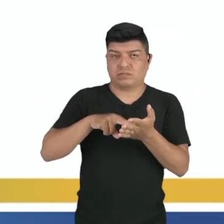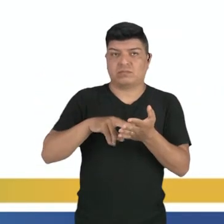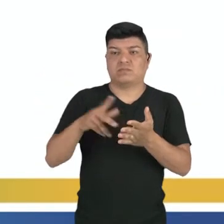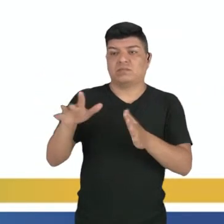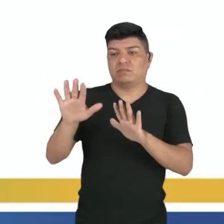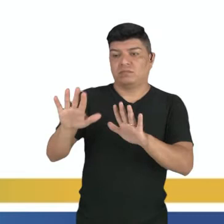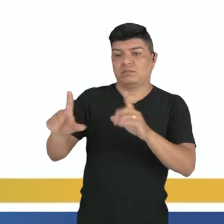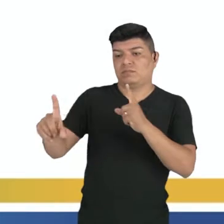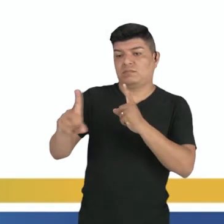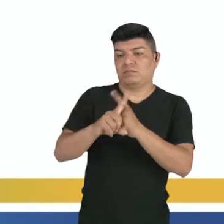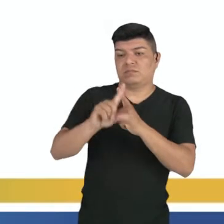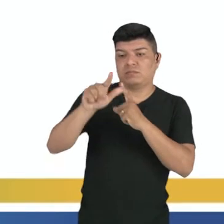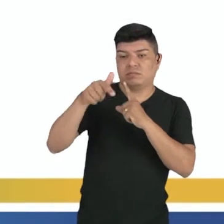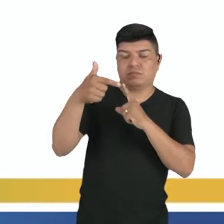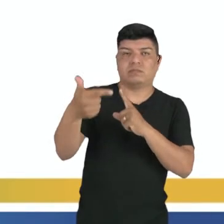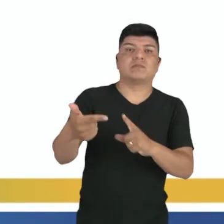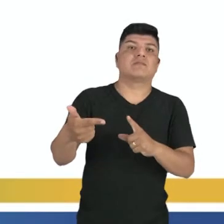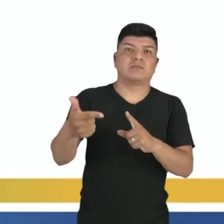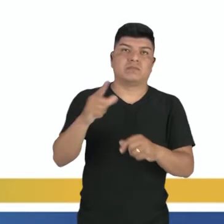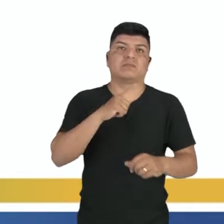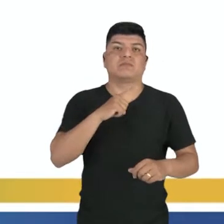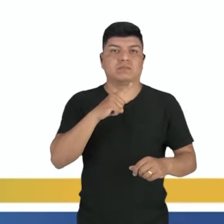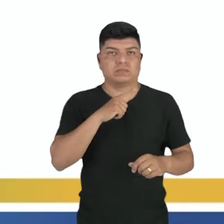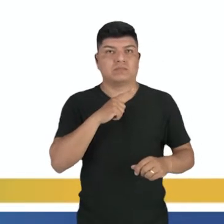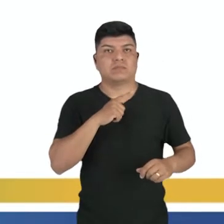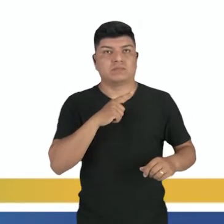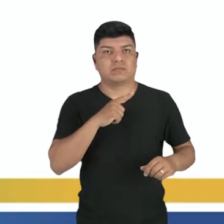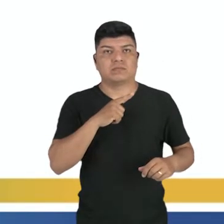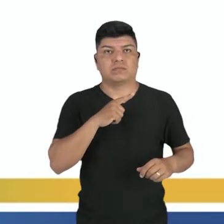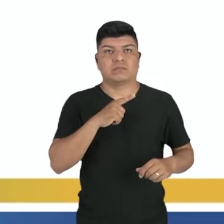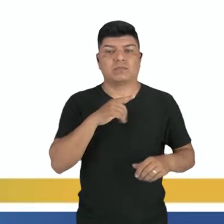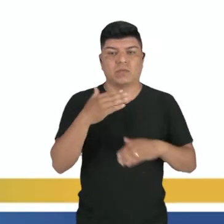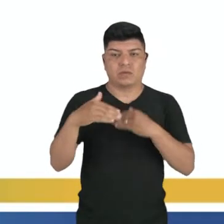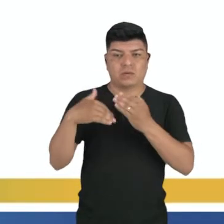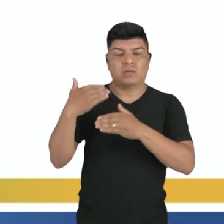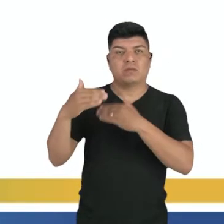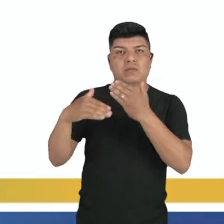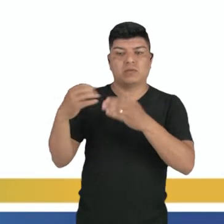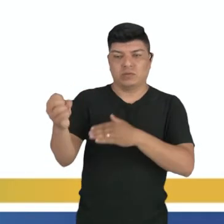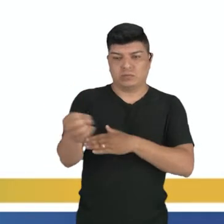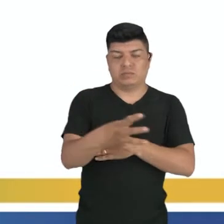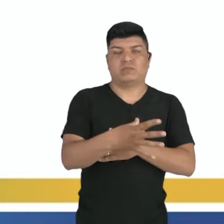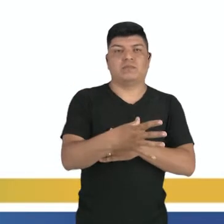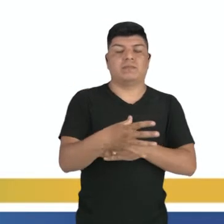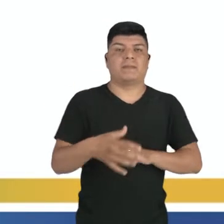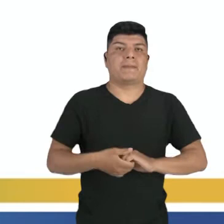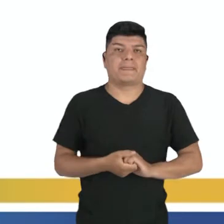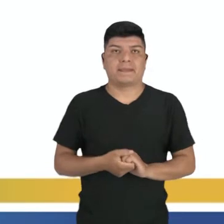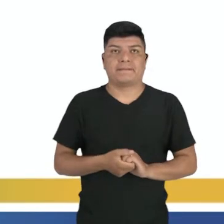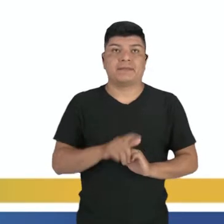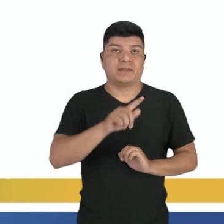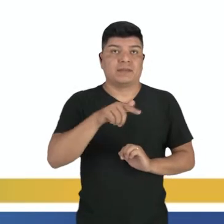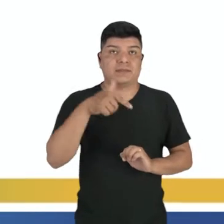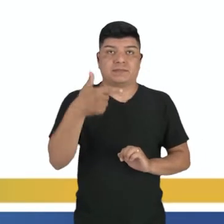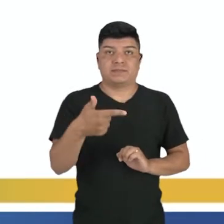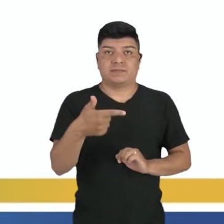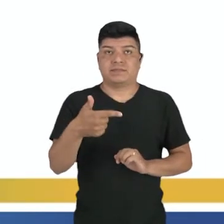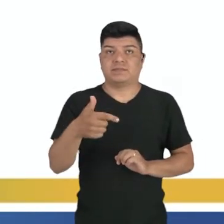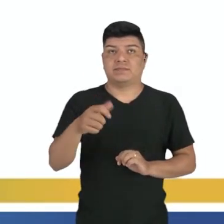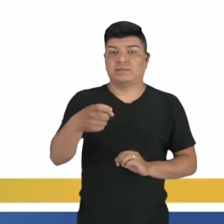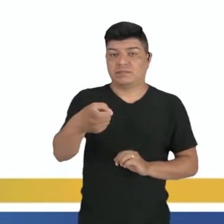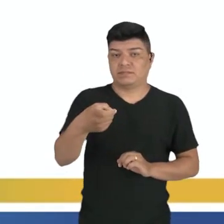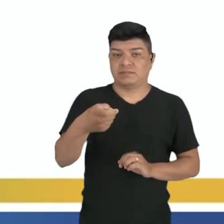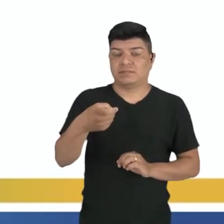ali quando ele encontra o substrato, eu tenho aí o desenvolvimento de uma nova esponja. Já no processo de